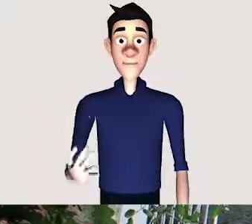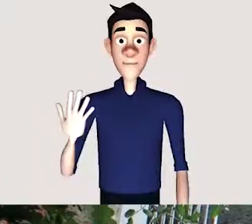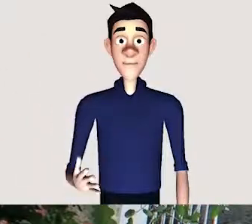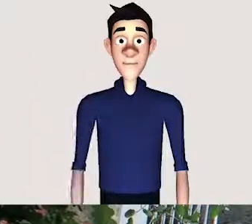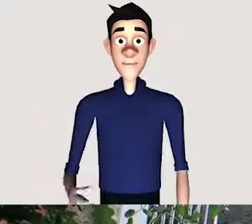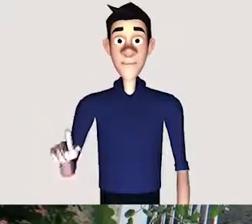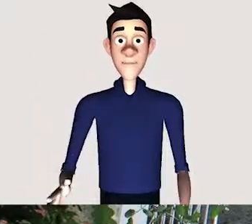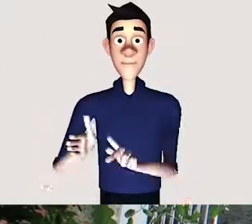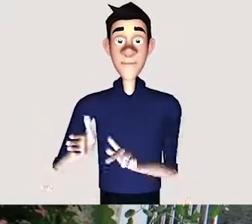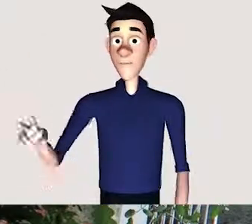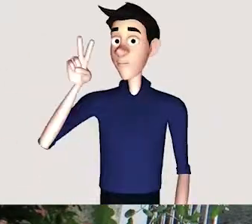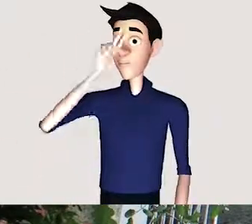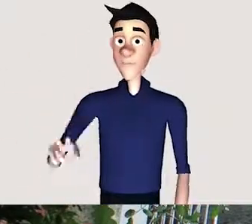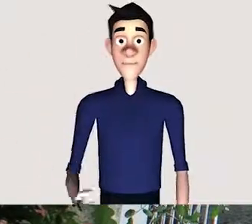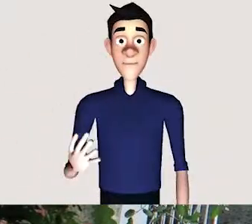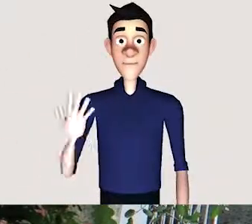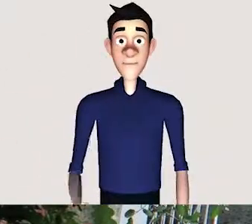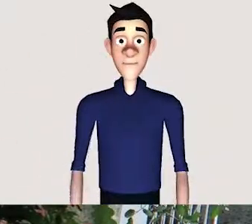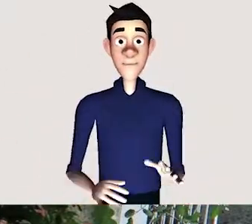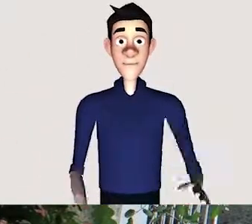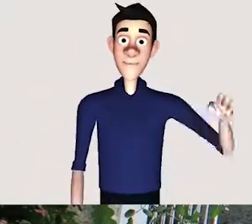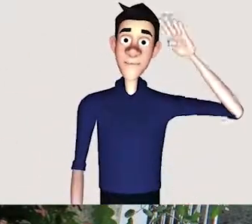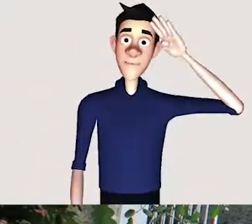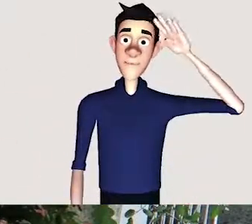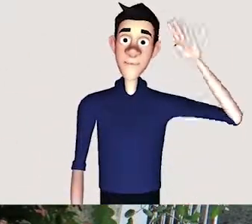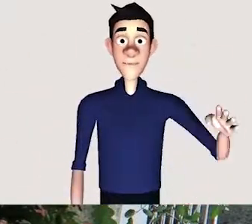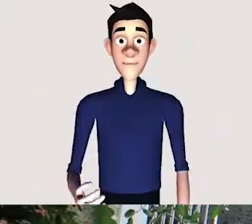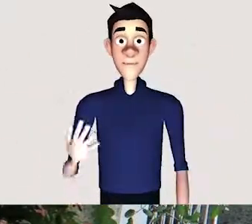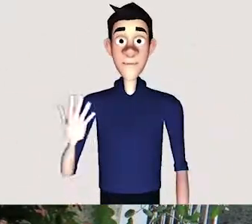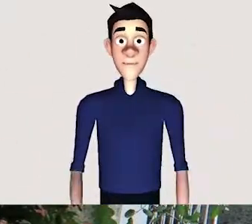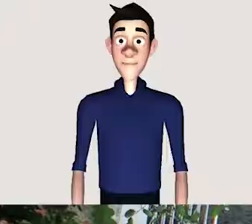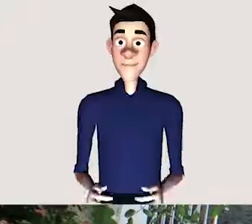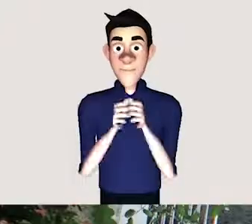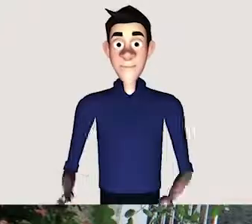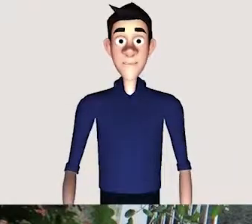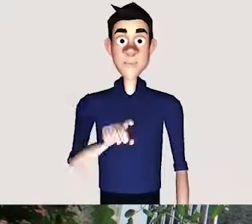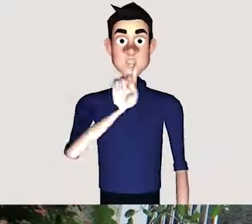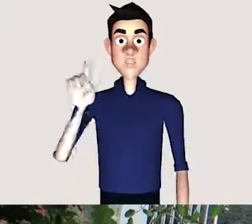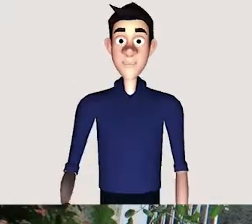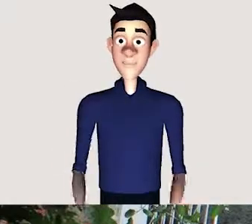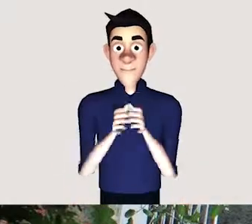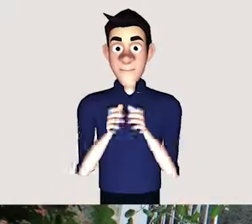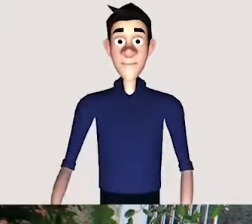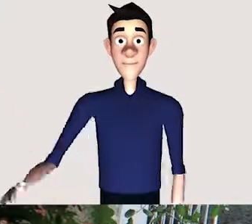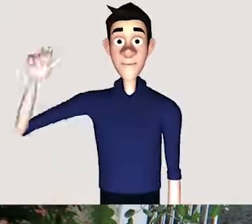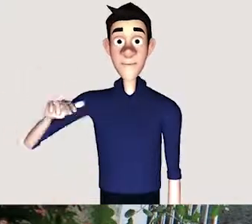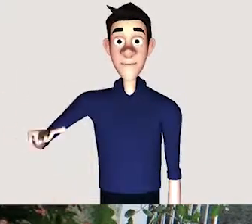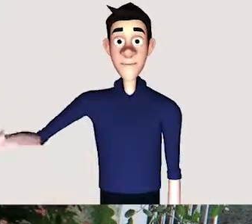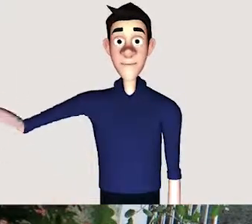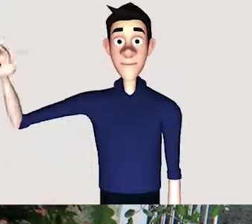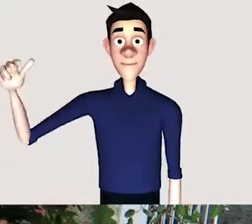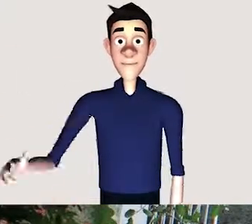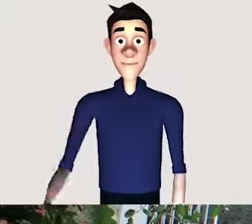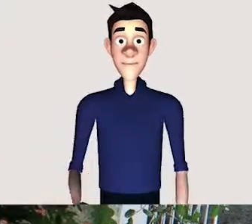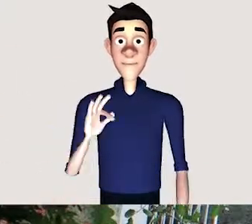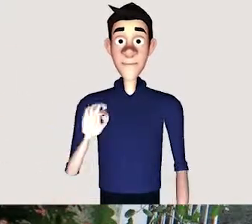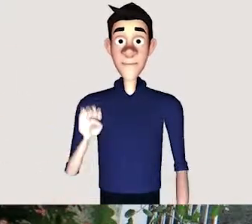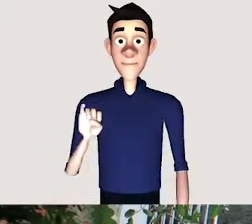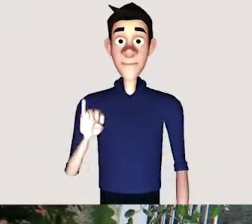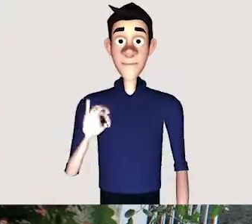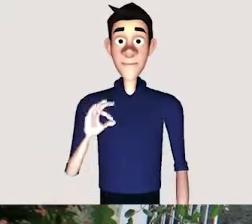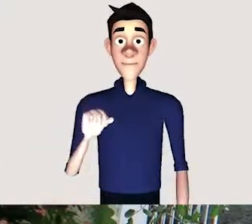essa prática. Ali eles resolveram contar a sua própria história. E contam de um modo criativo, contam